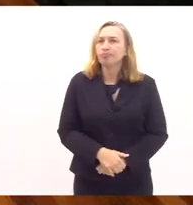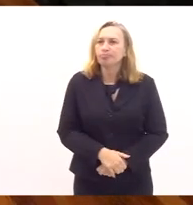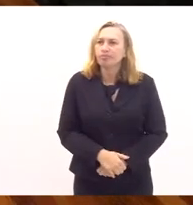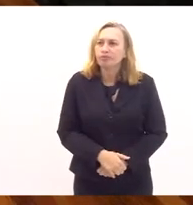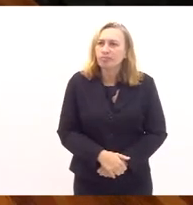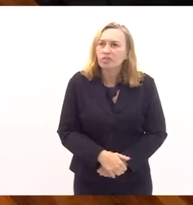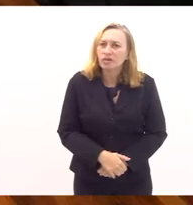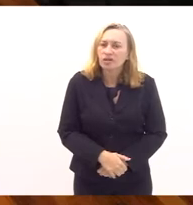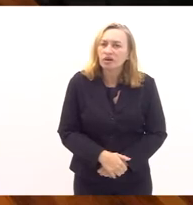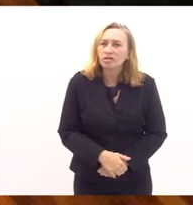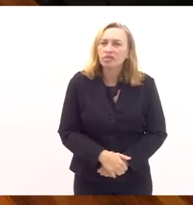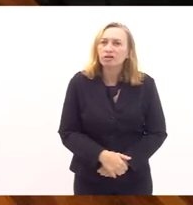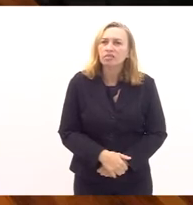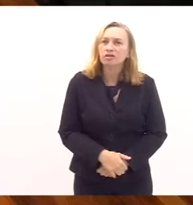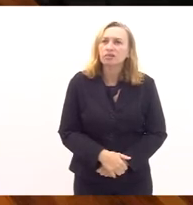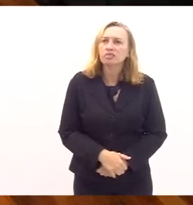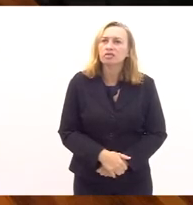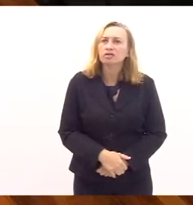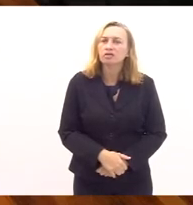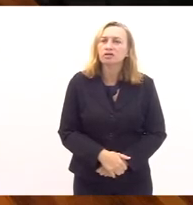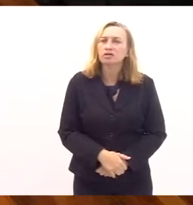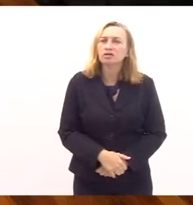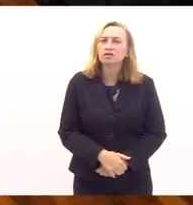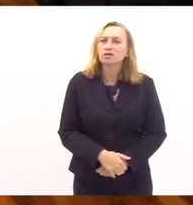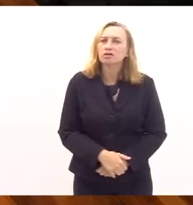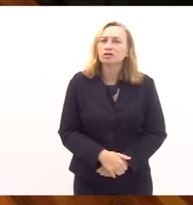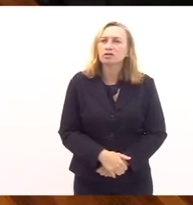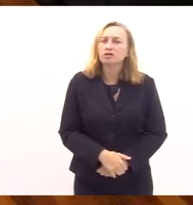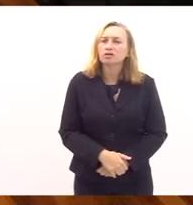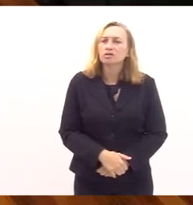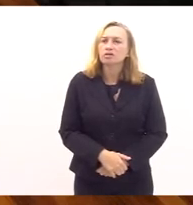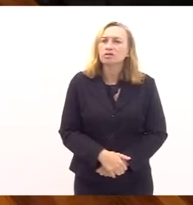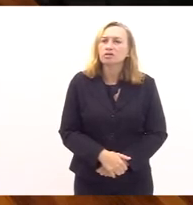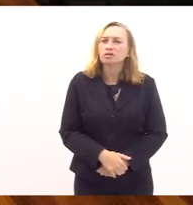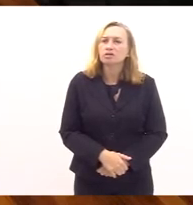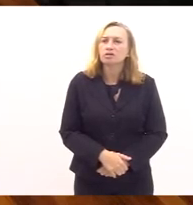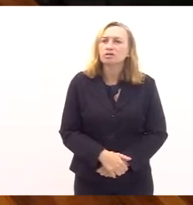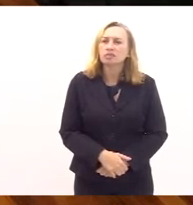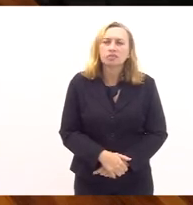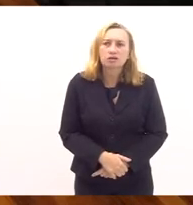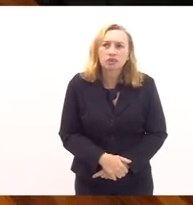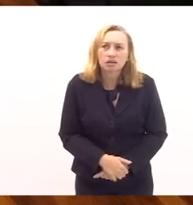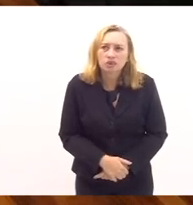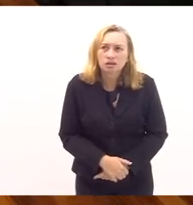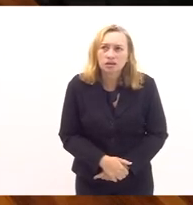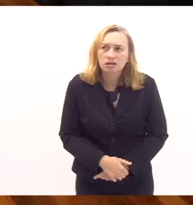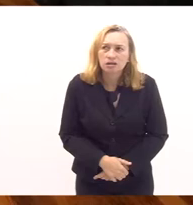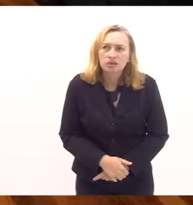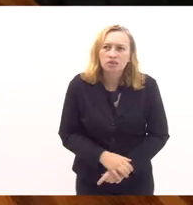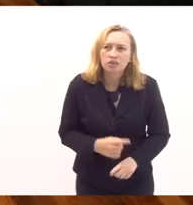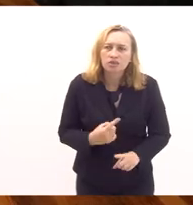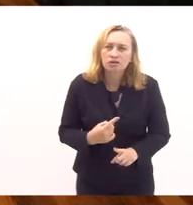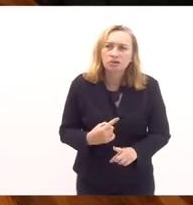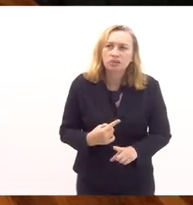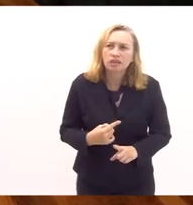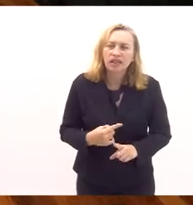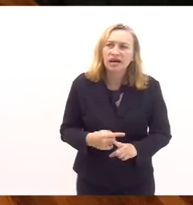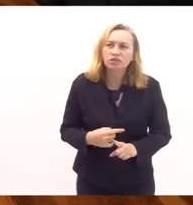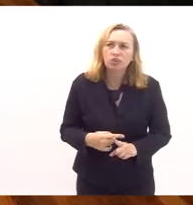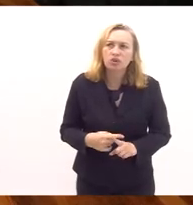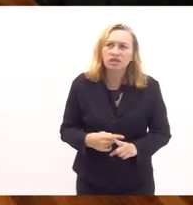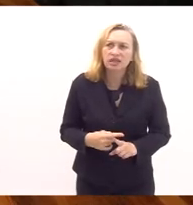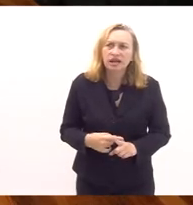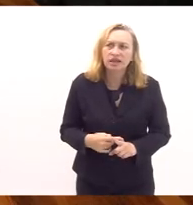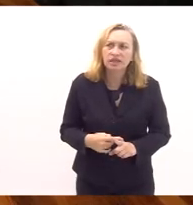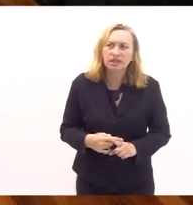é uma fala só de reconhecimento à deputada Mônica Francisco, porque quando eu cheguei no CETERJ, nós